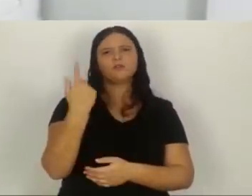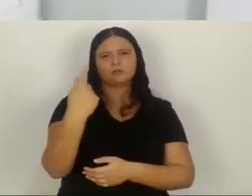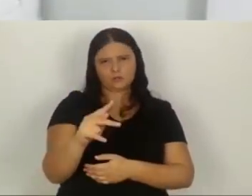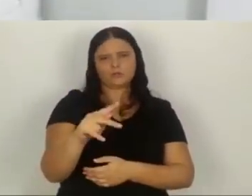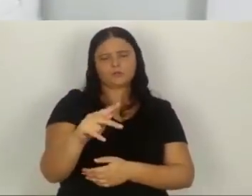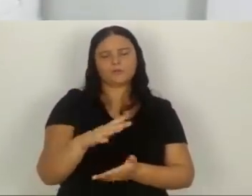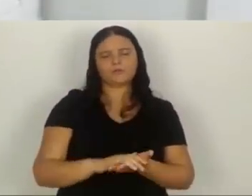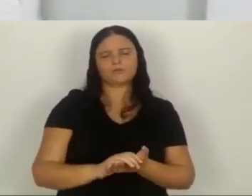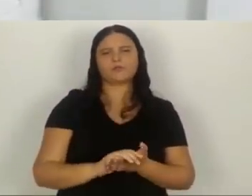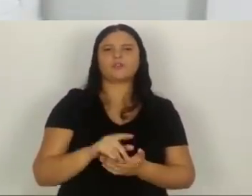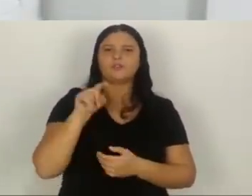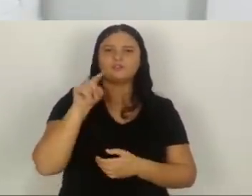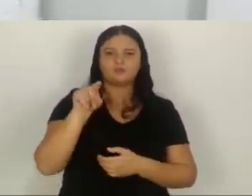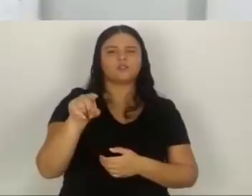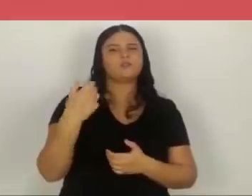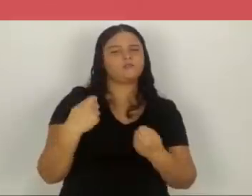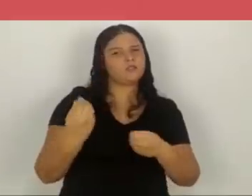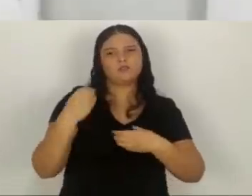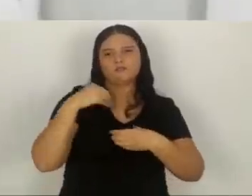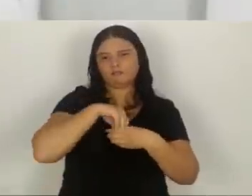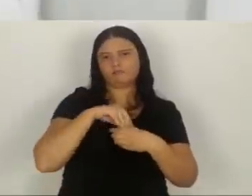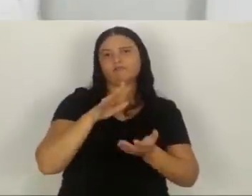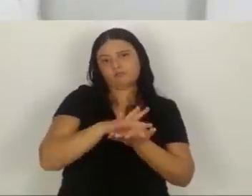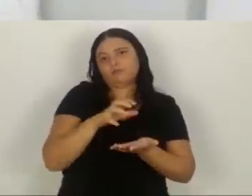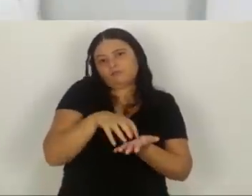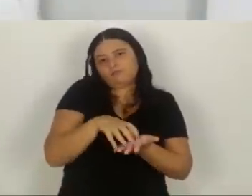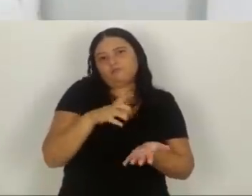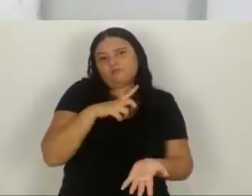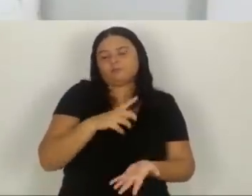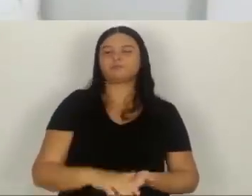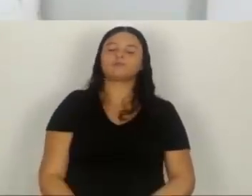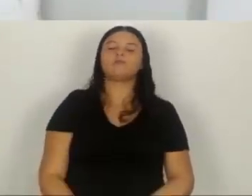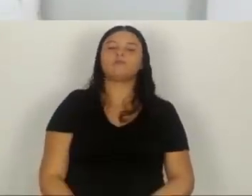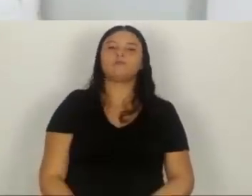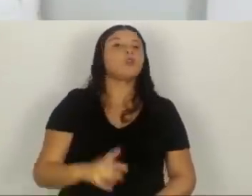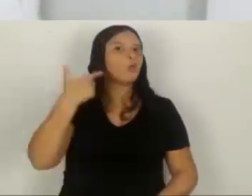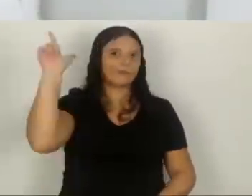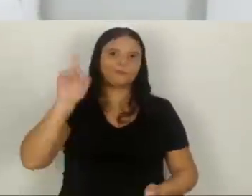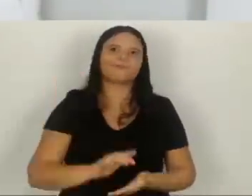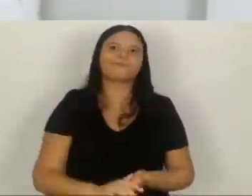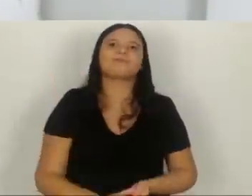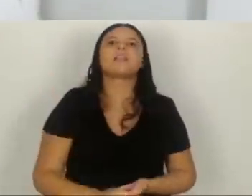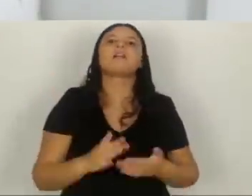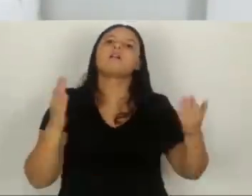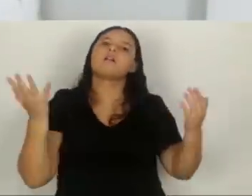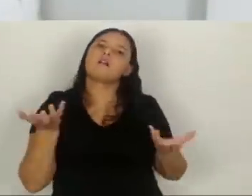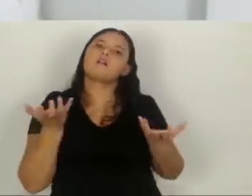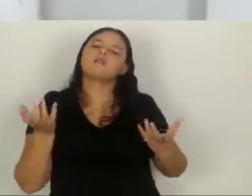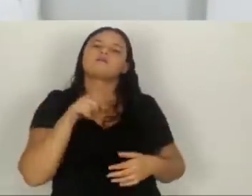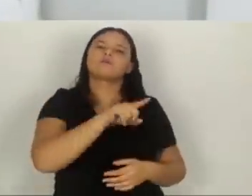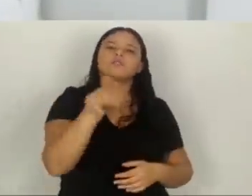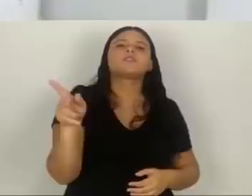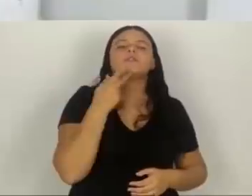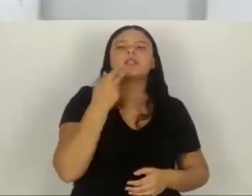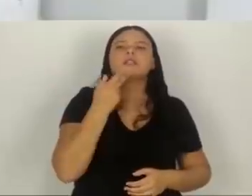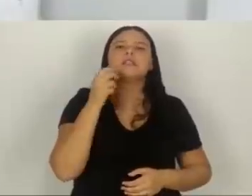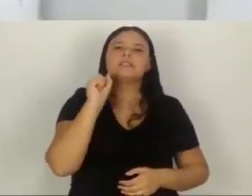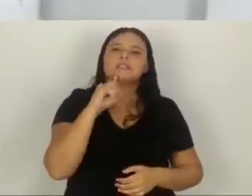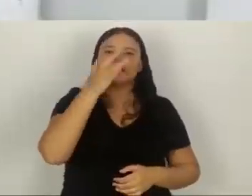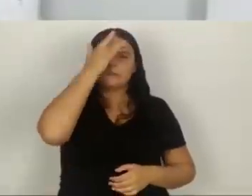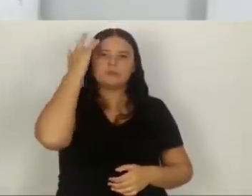é a tua existência e isso tá nela. Vamos para o outro. Gostaria que a senhora falasse sobre ir embora